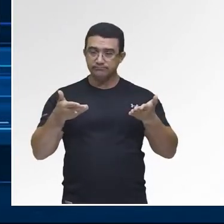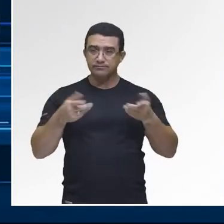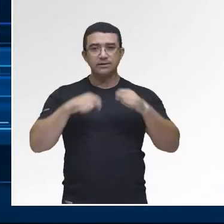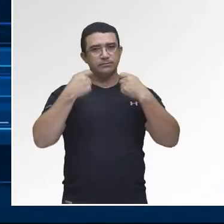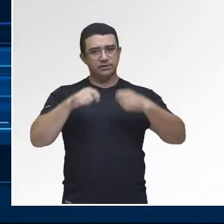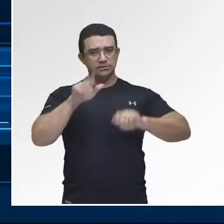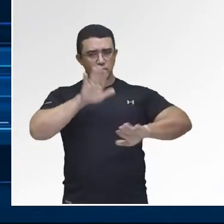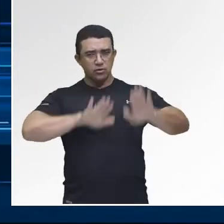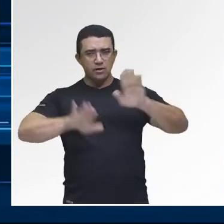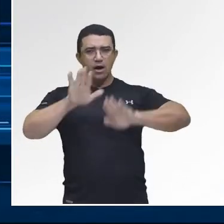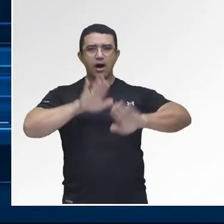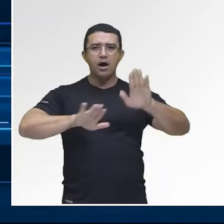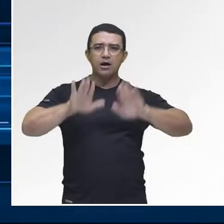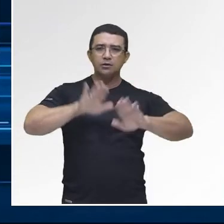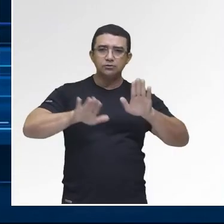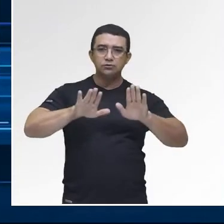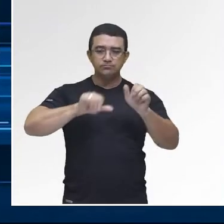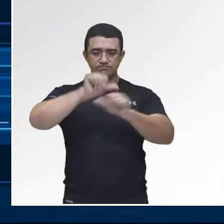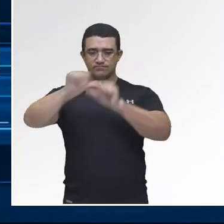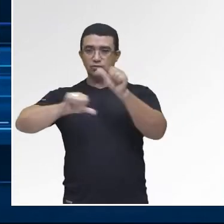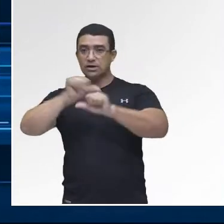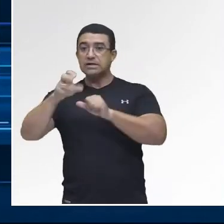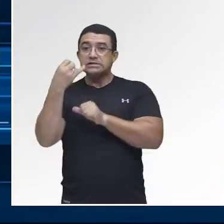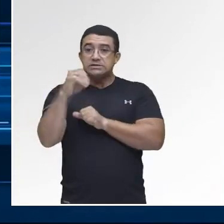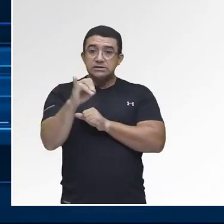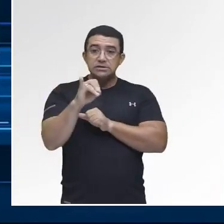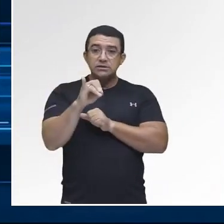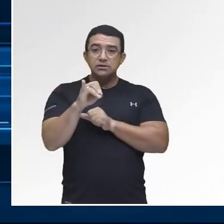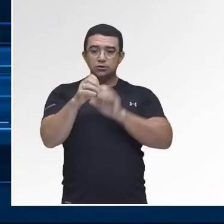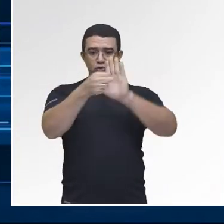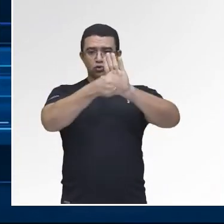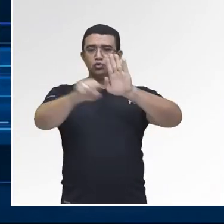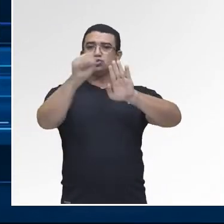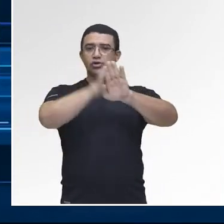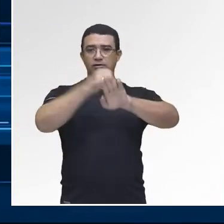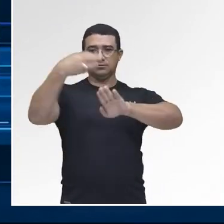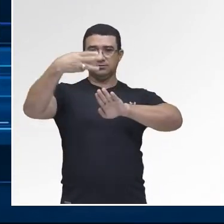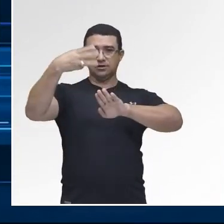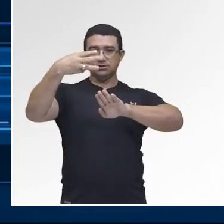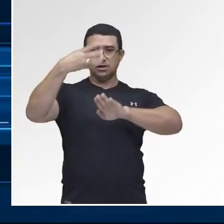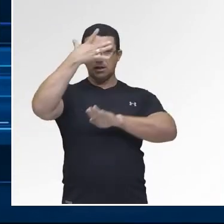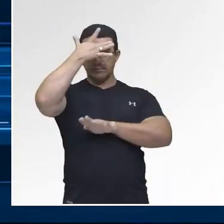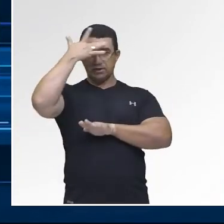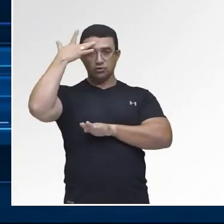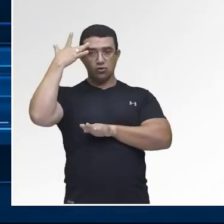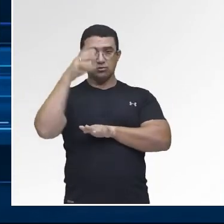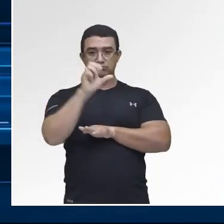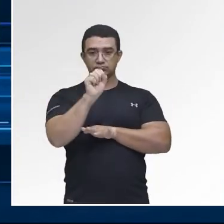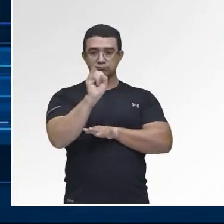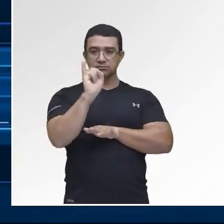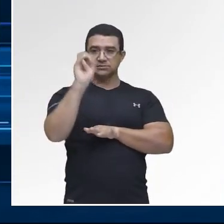mudança, quando o sujeito for terceira pessoa do singular. Terceira pessoa do singular, eu